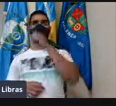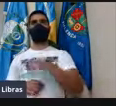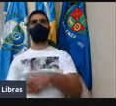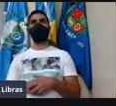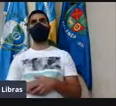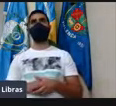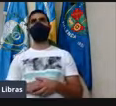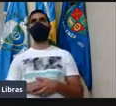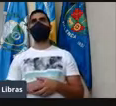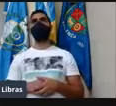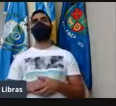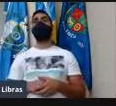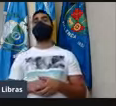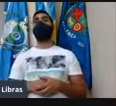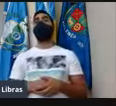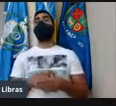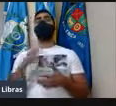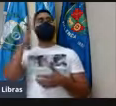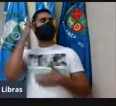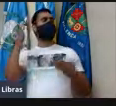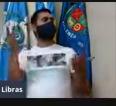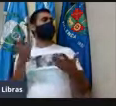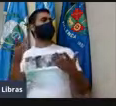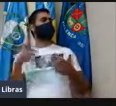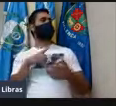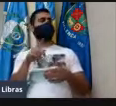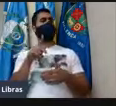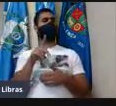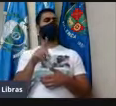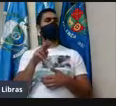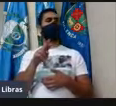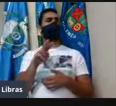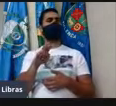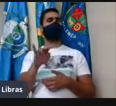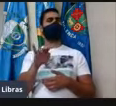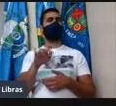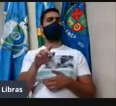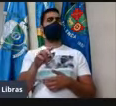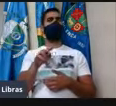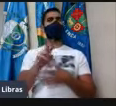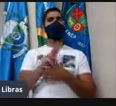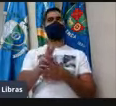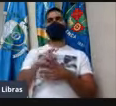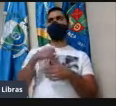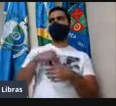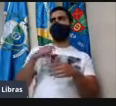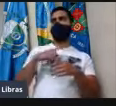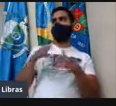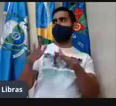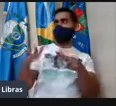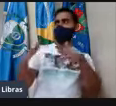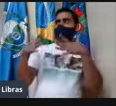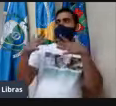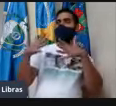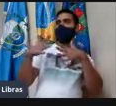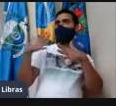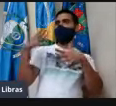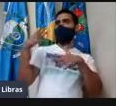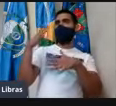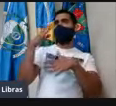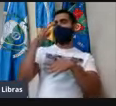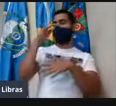que a gente está com uma situação hoje do PREV Valença, a gente precisa acender o alerta já amarelo e indo para a luz